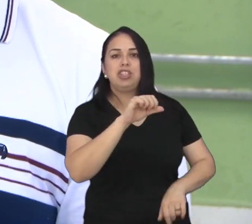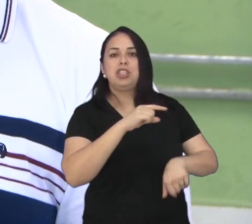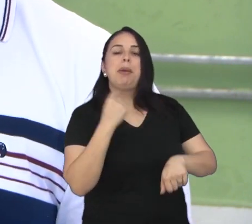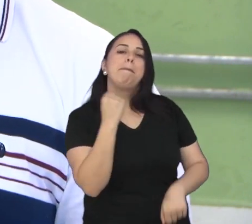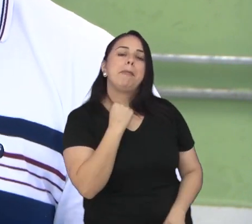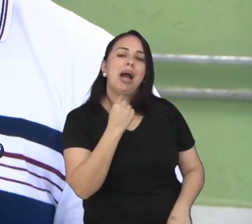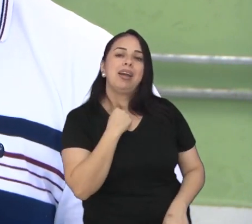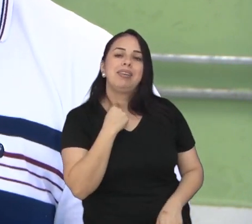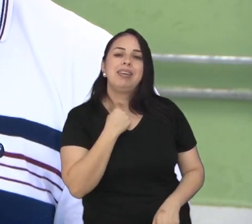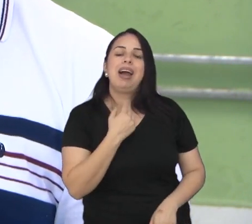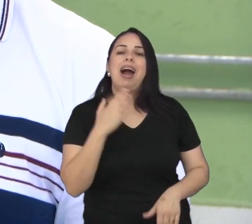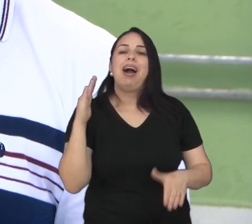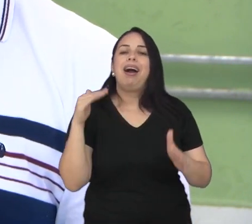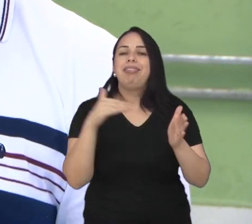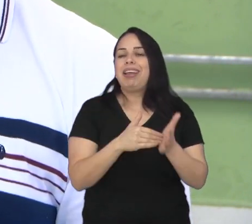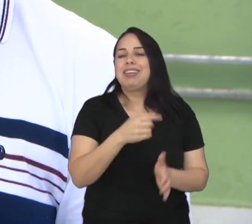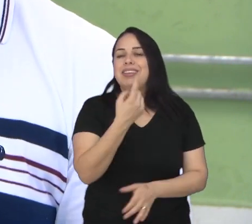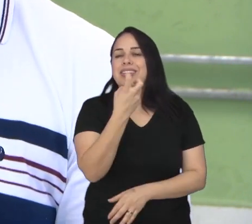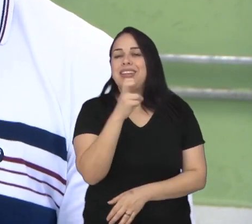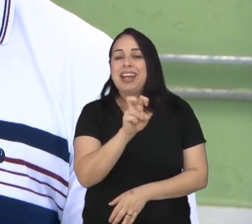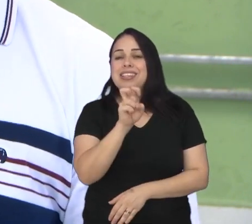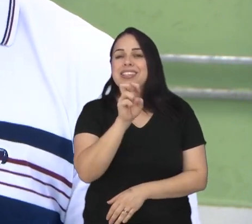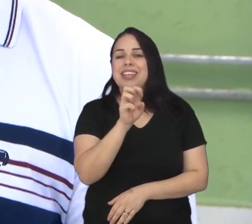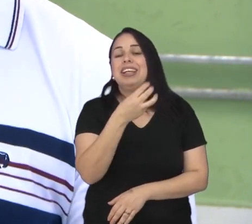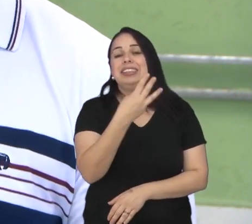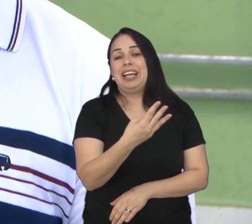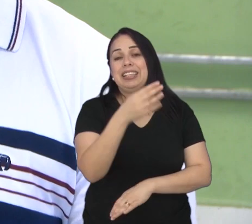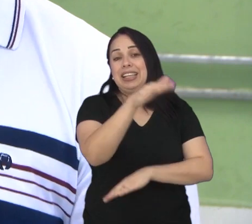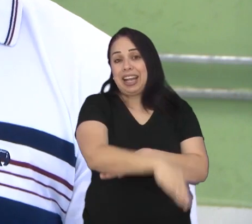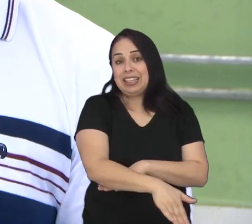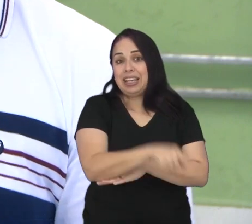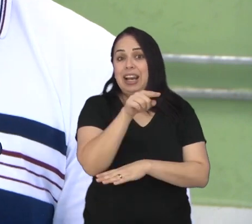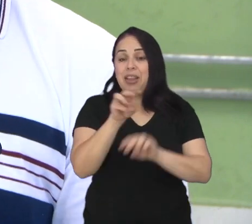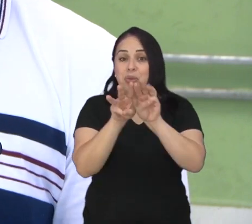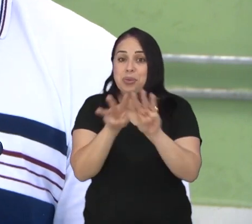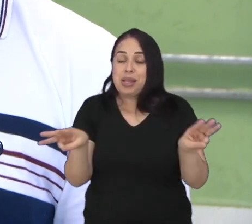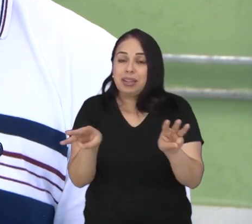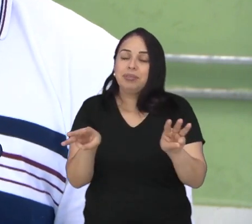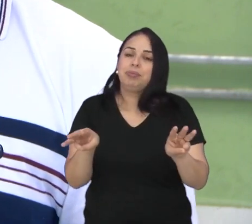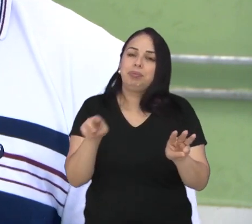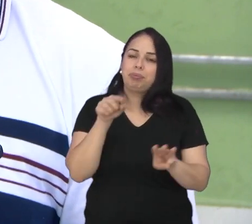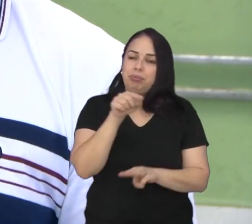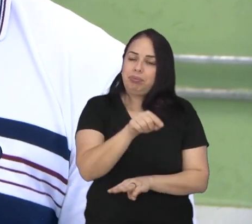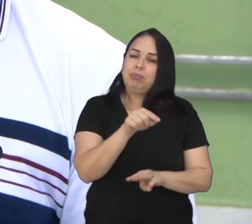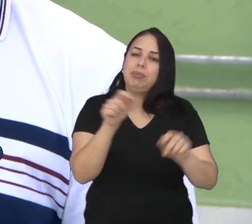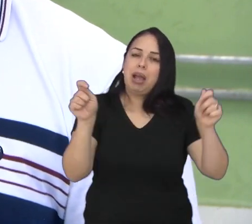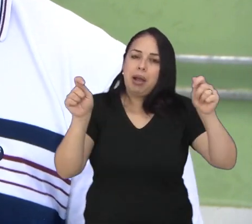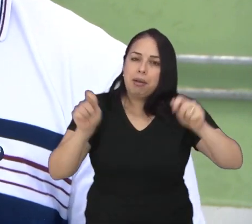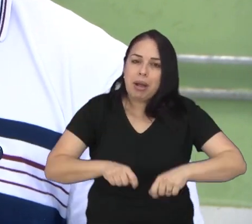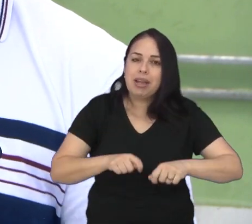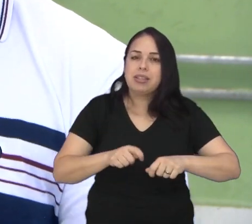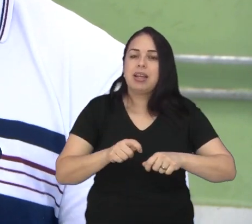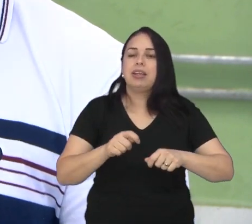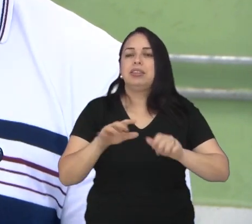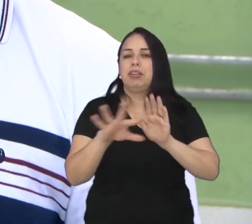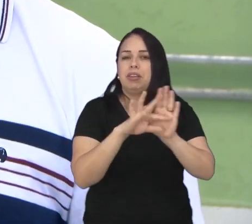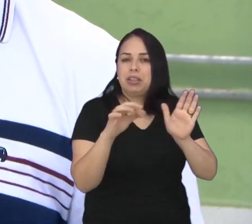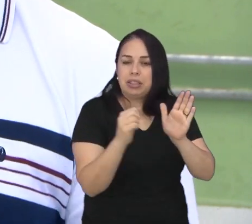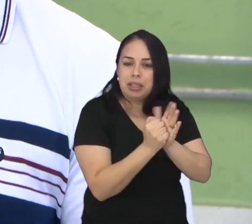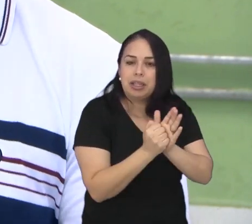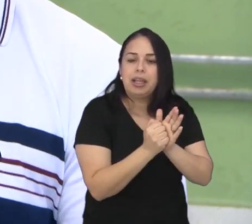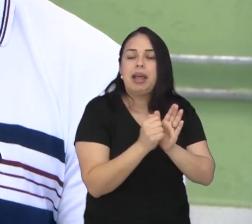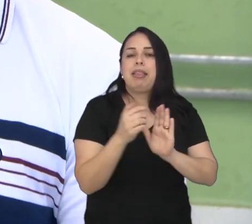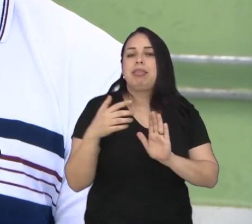de maio, às 15 horas, as inscrições estão abertas lá no site. Lá, além de poder fazer a inscrição,